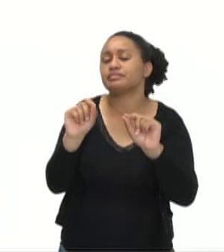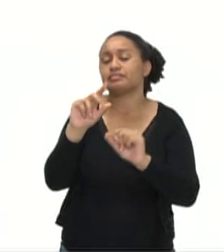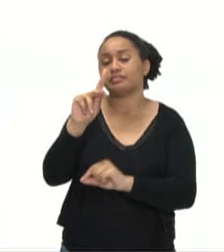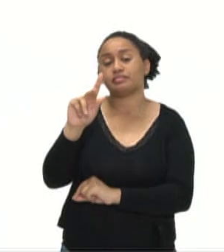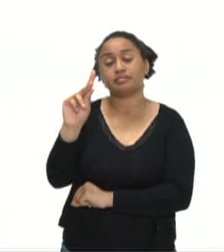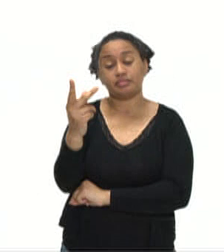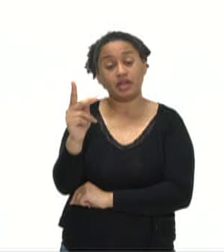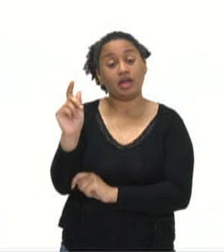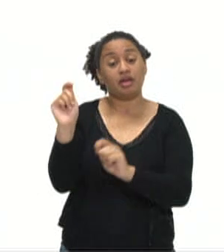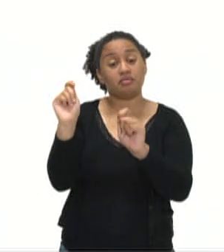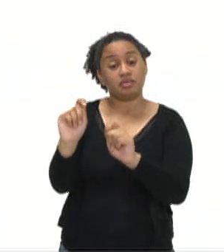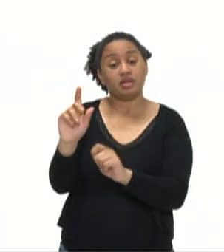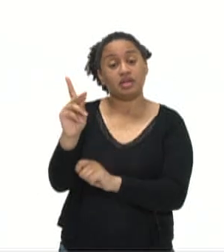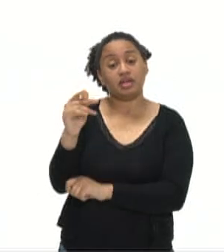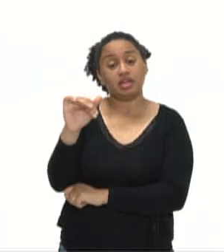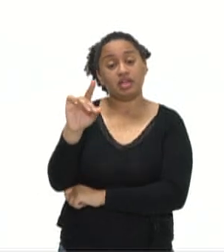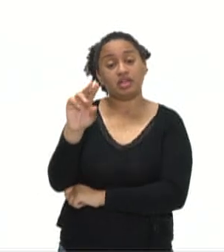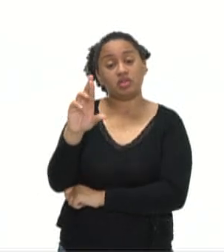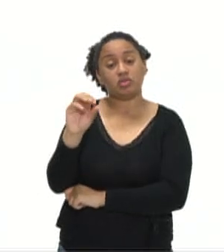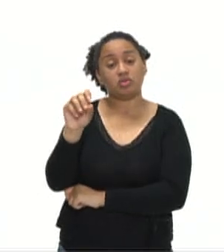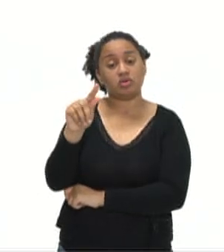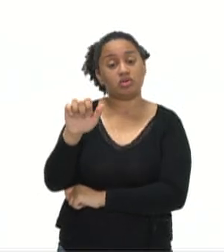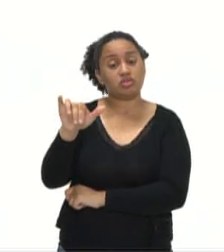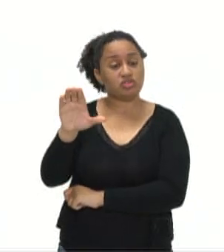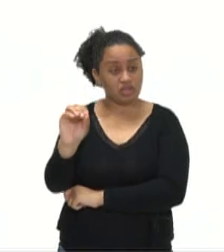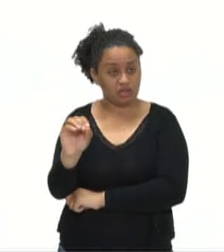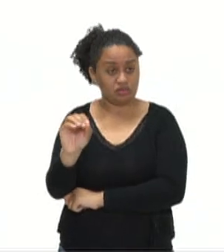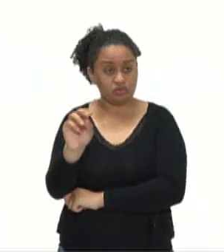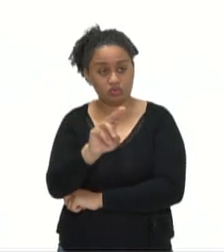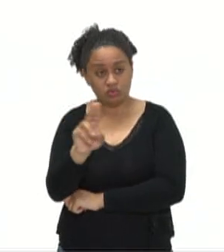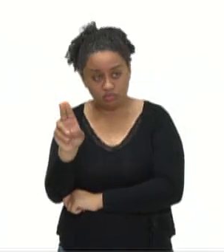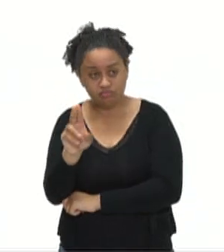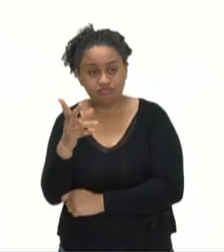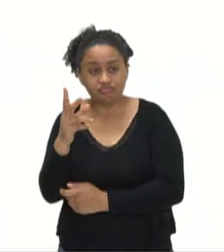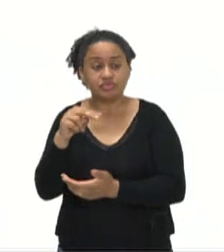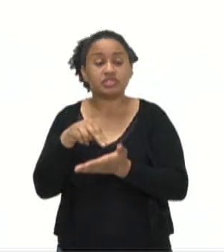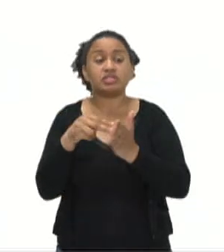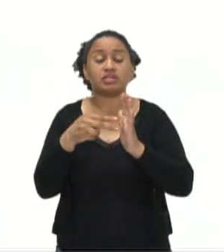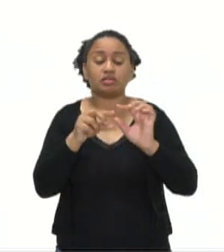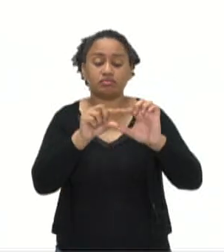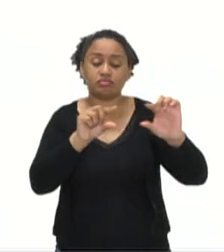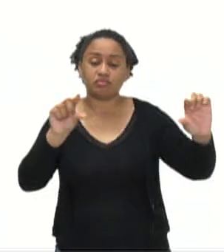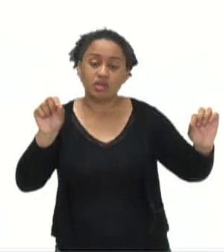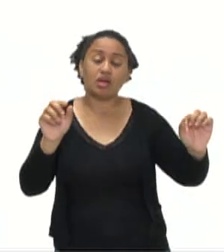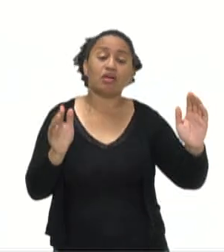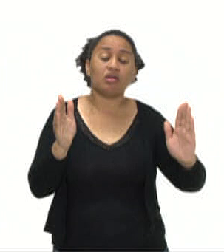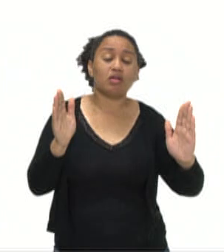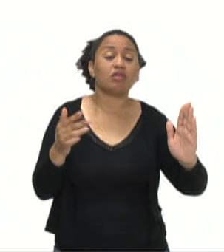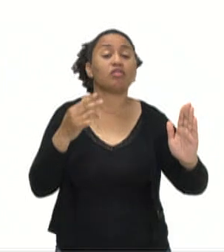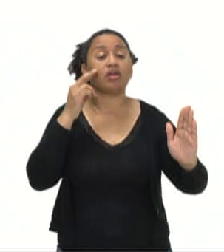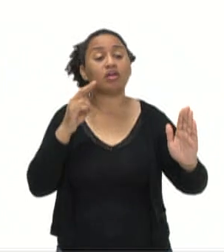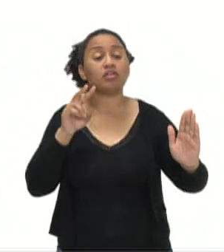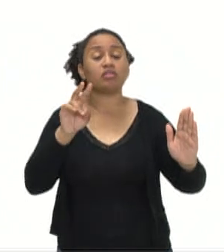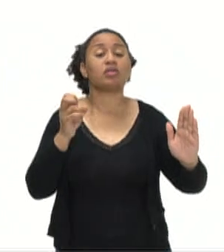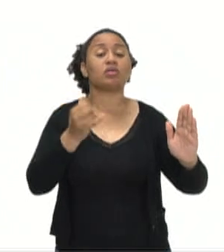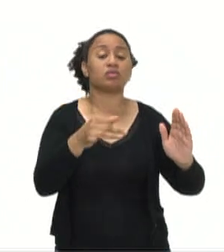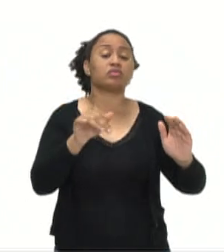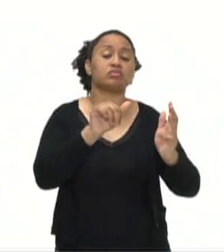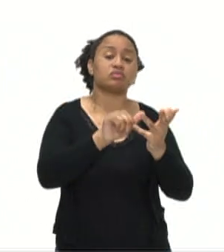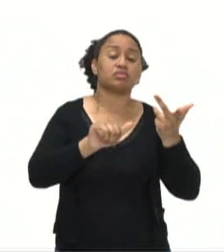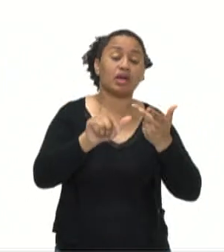é o potencial de hidrogênio, ou seja, é a escala que vai medir o quanto uma